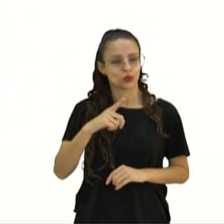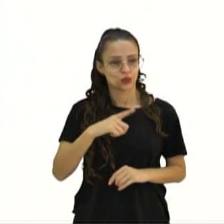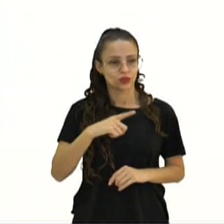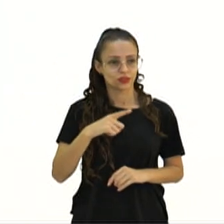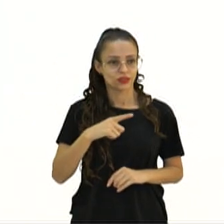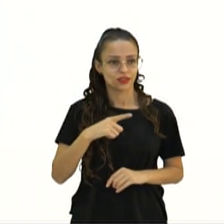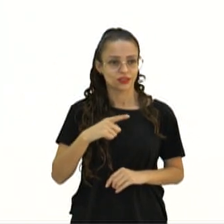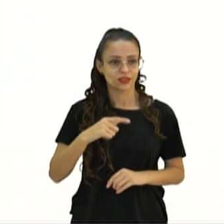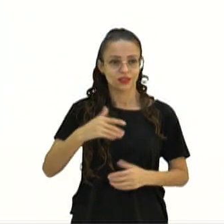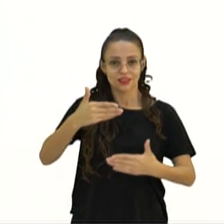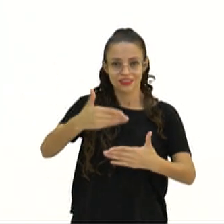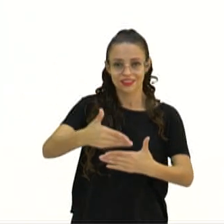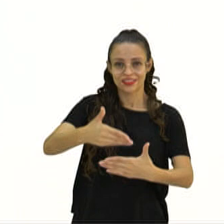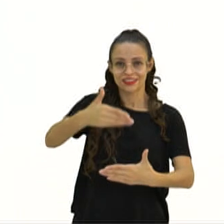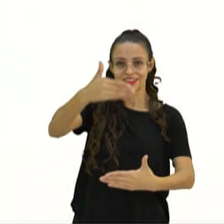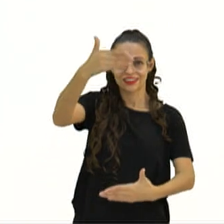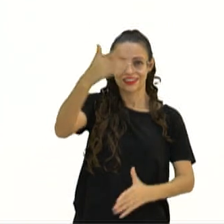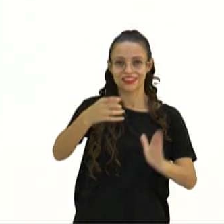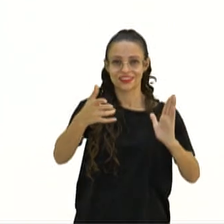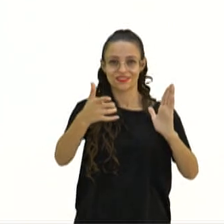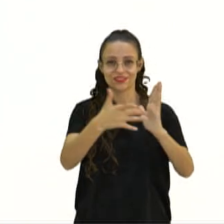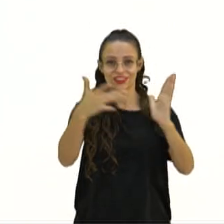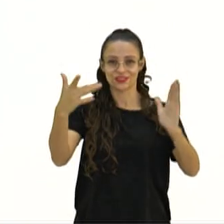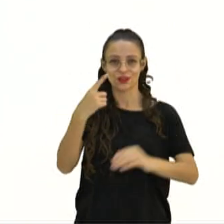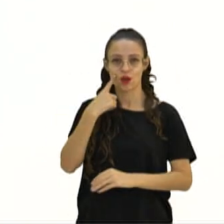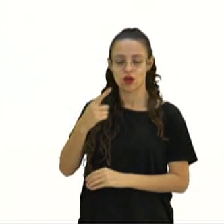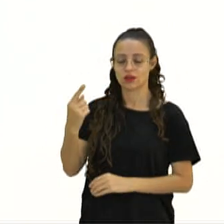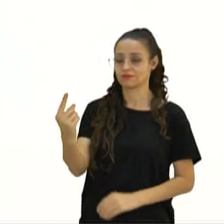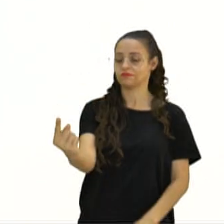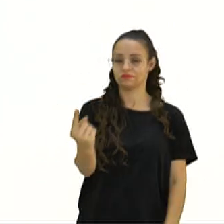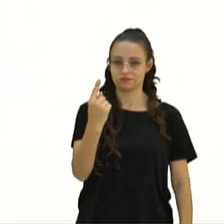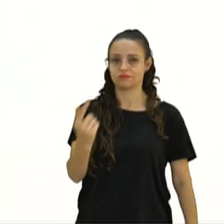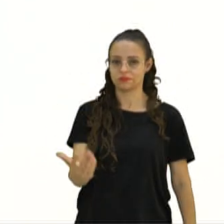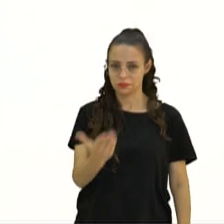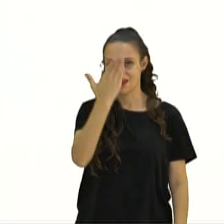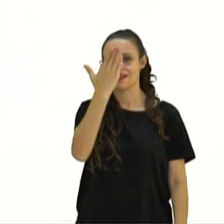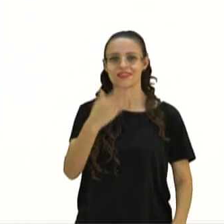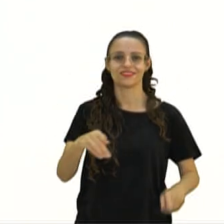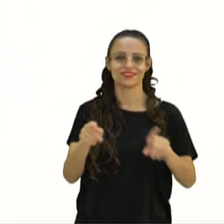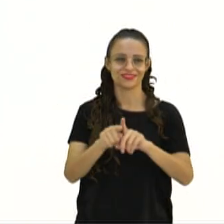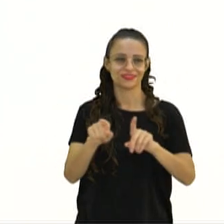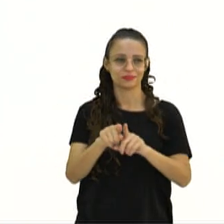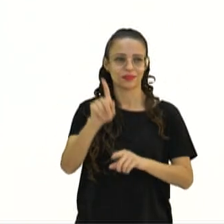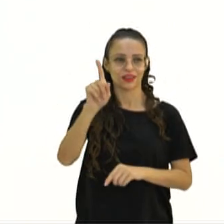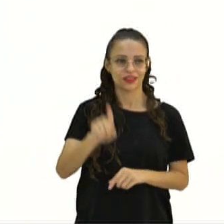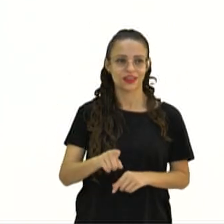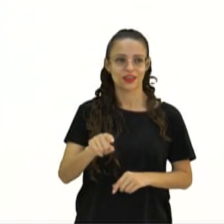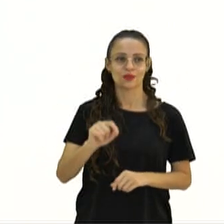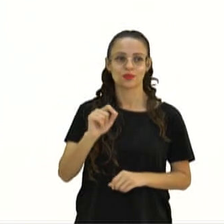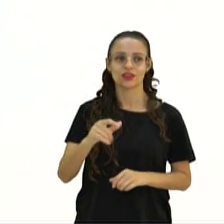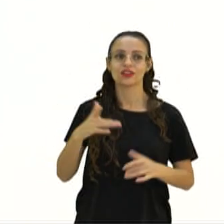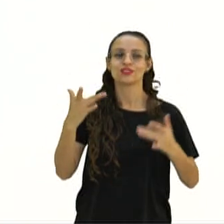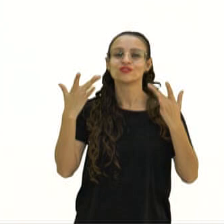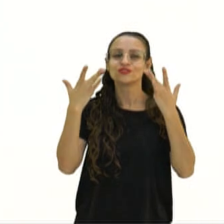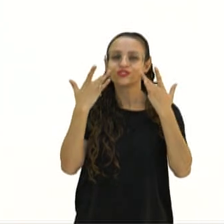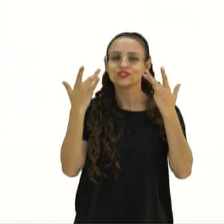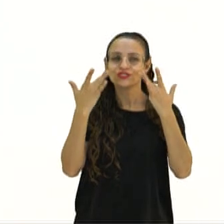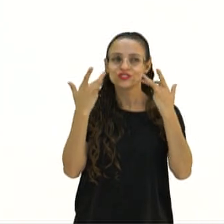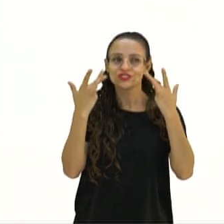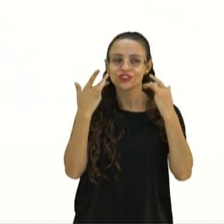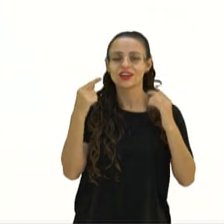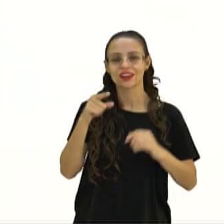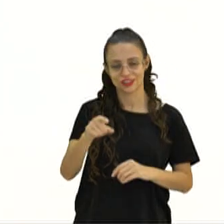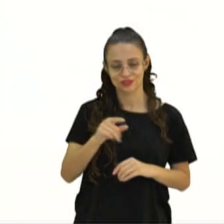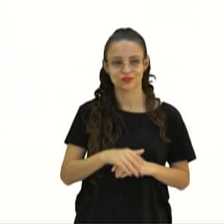como é transparente, existe um vidro, né? O outro vem e bate ali na situação também. Tudo isso daí dentro do teatro, né? É